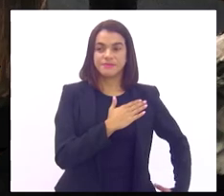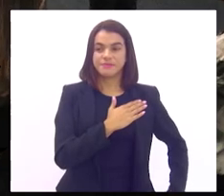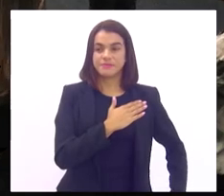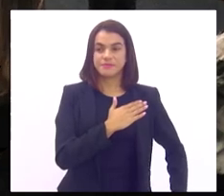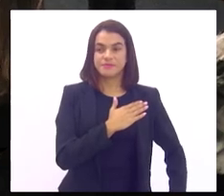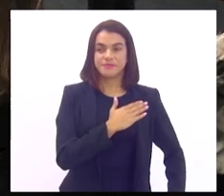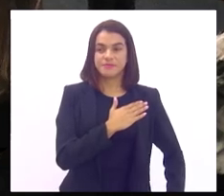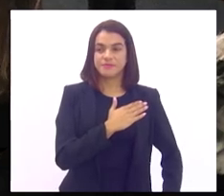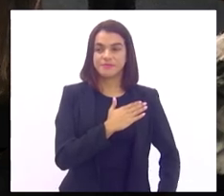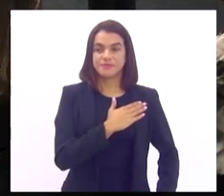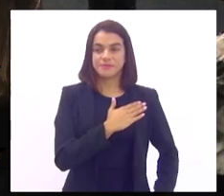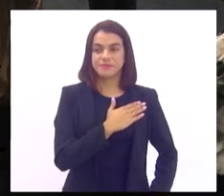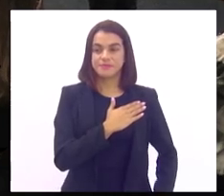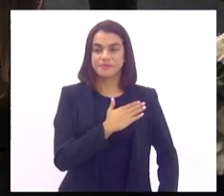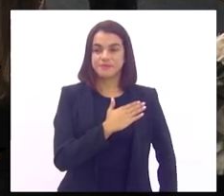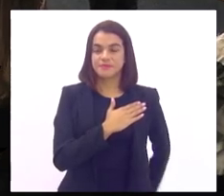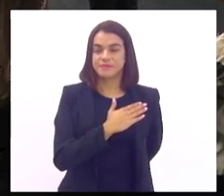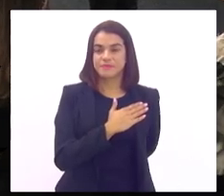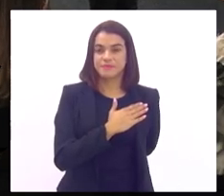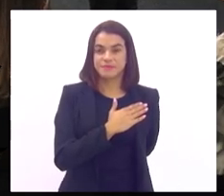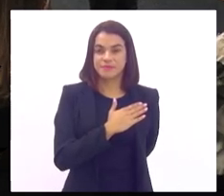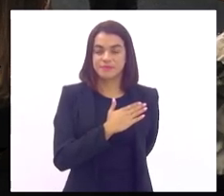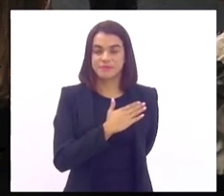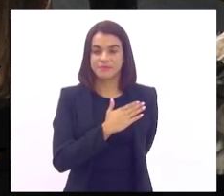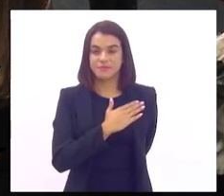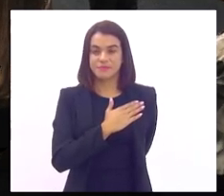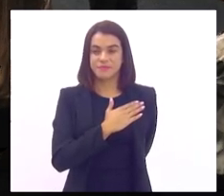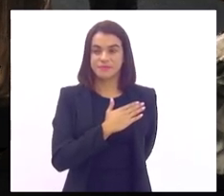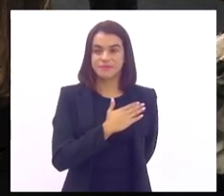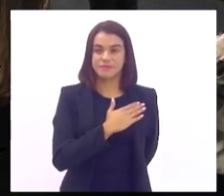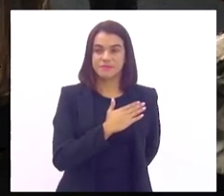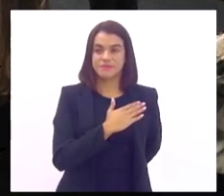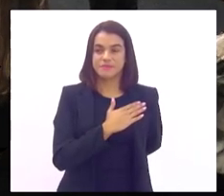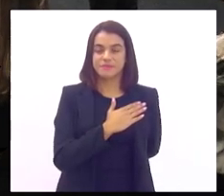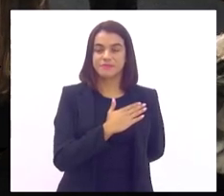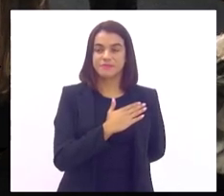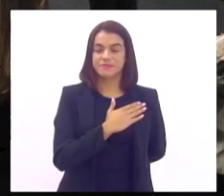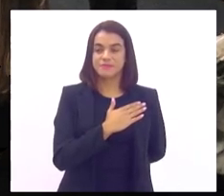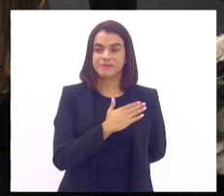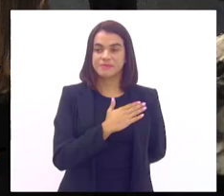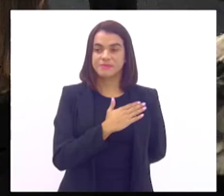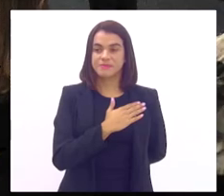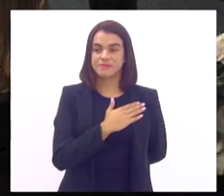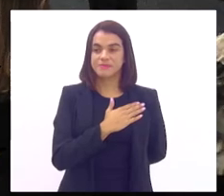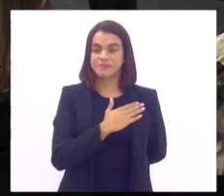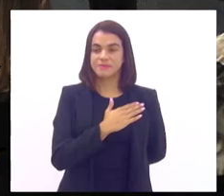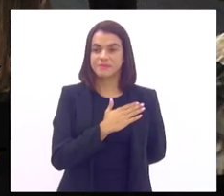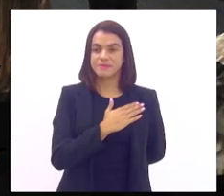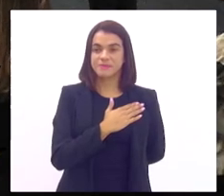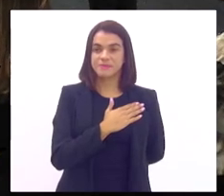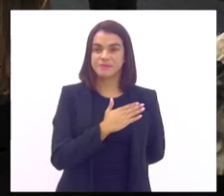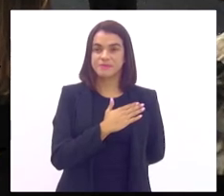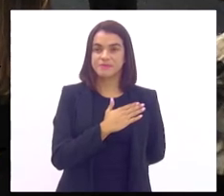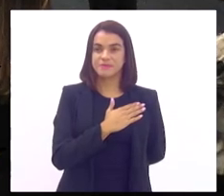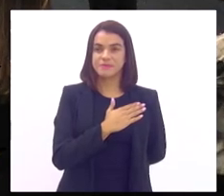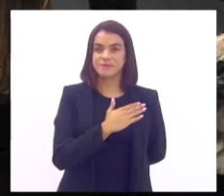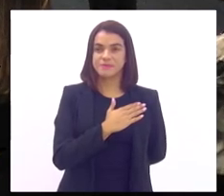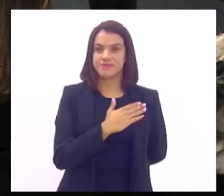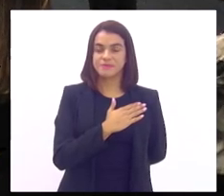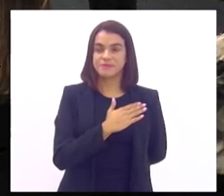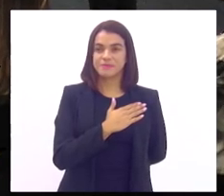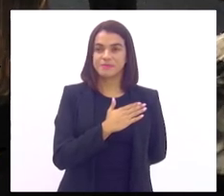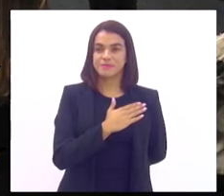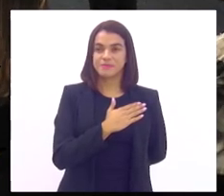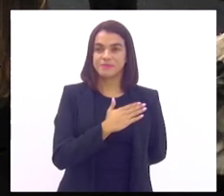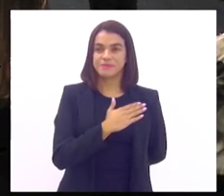gigante pela própria natureza. És bela, és forte, pálido, colosso, e o teu